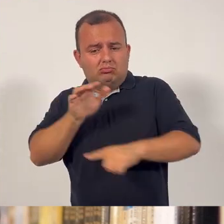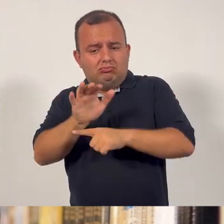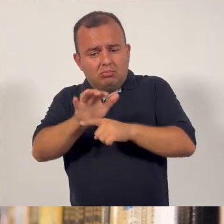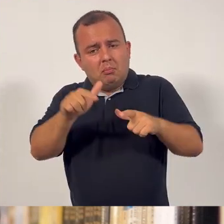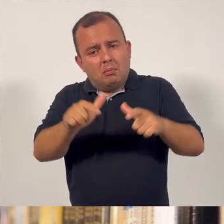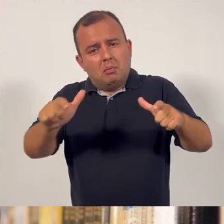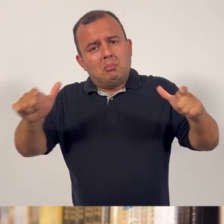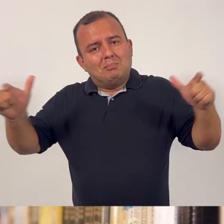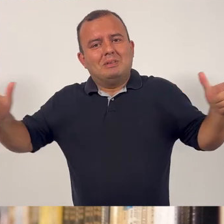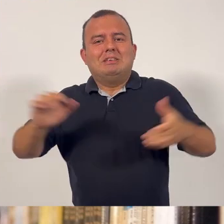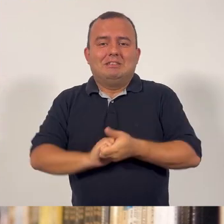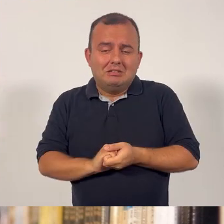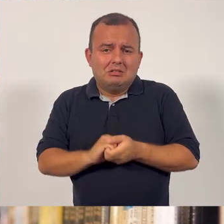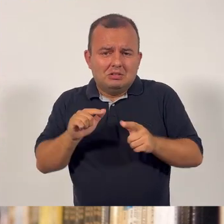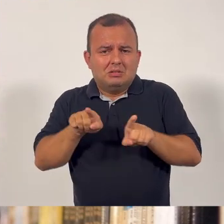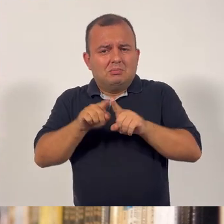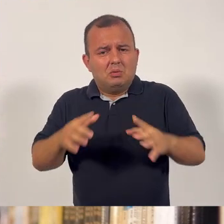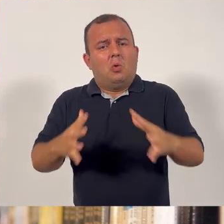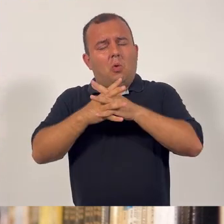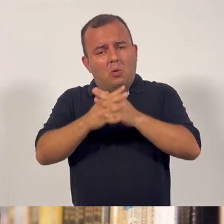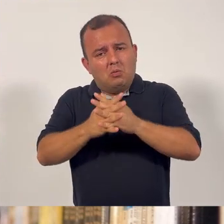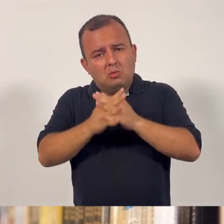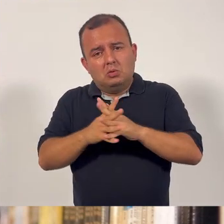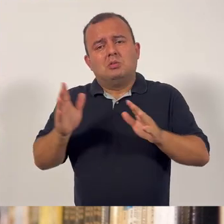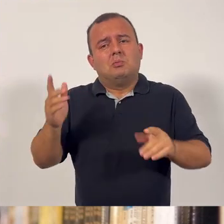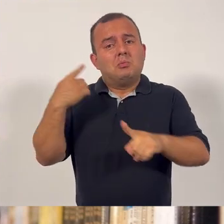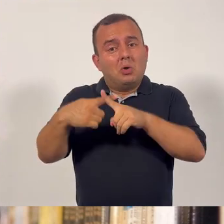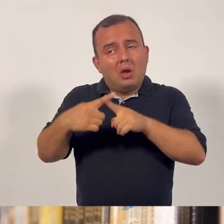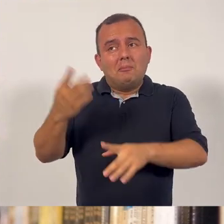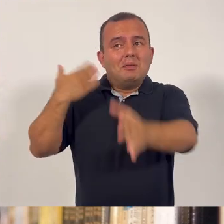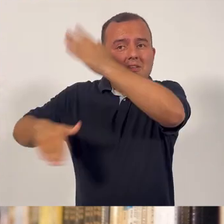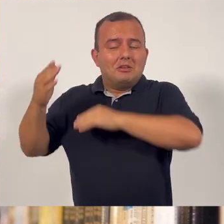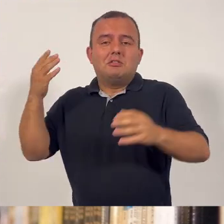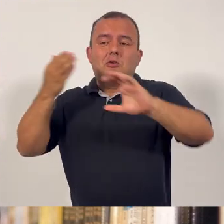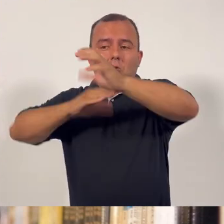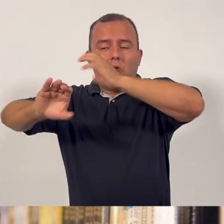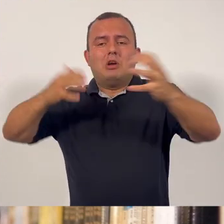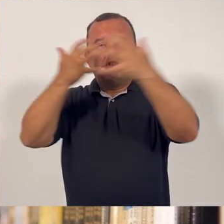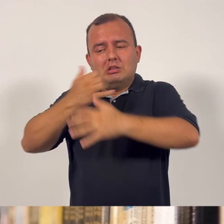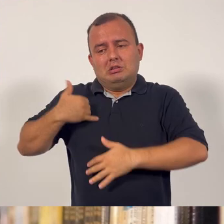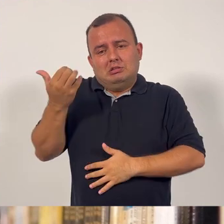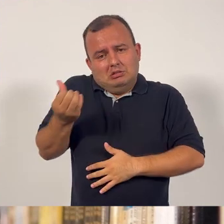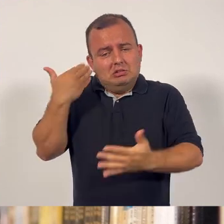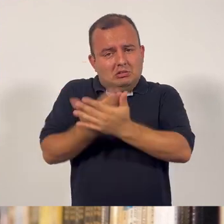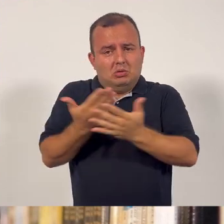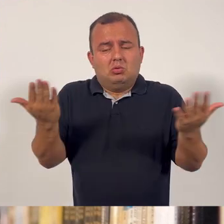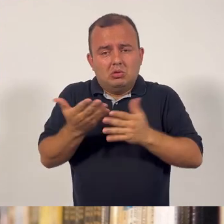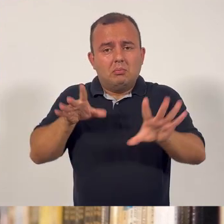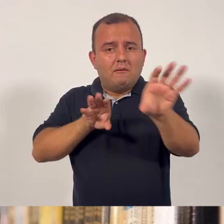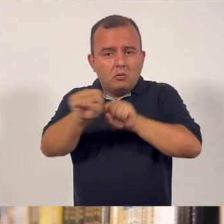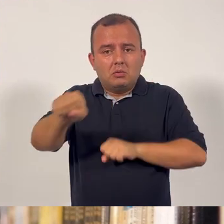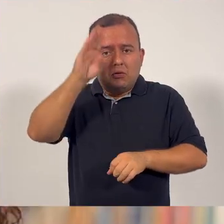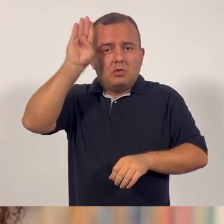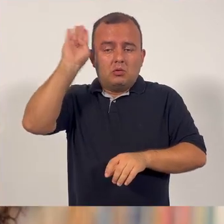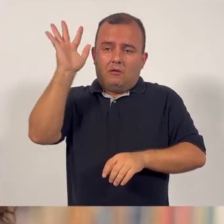né? E se confunde muito. Eu já cantei no coral da Univali desde que eu tinha 16 anos, me